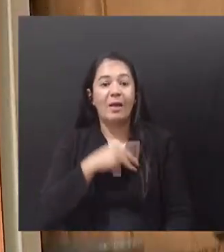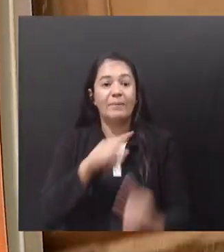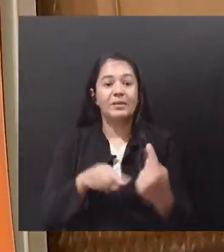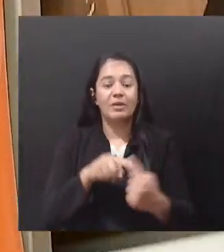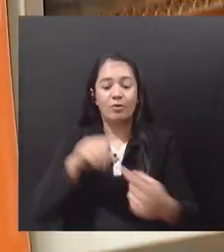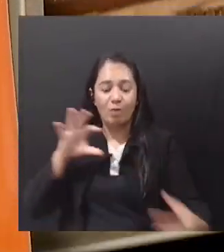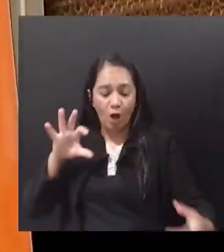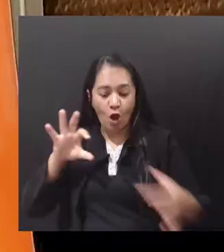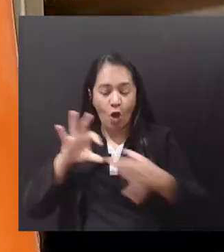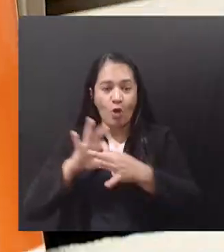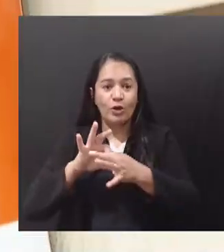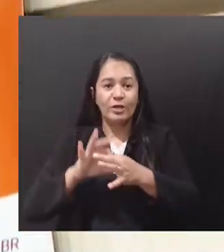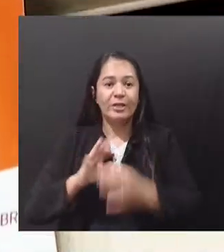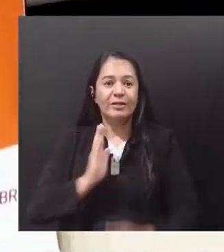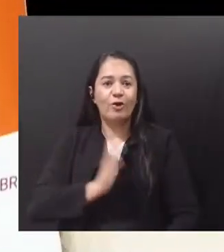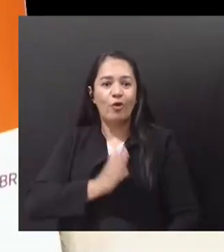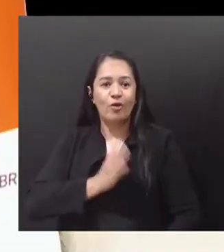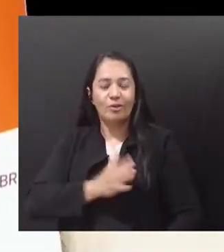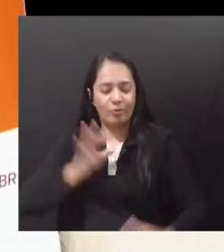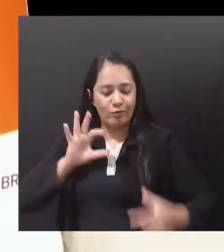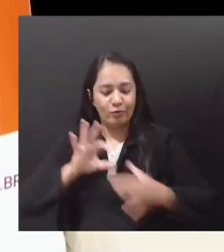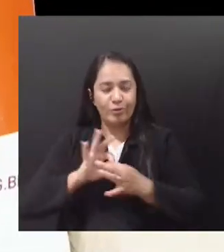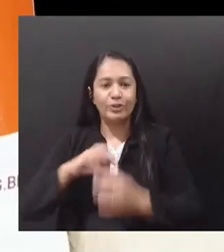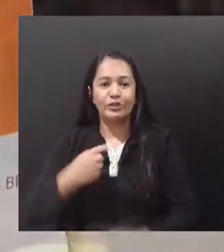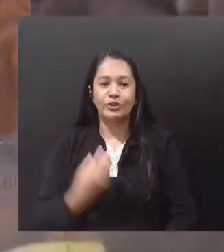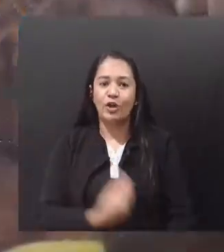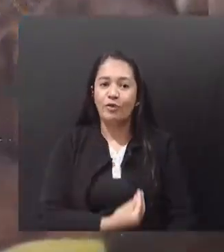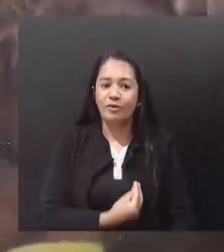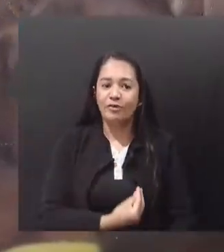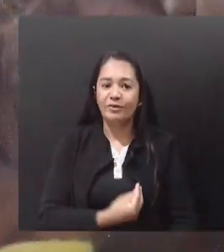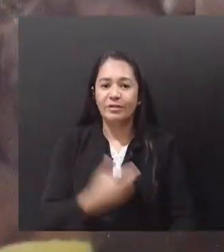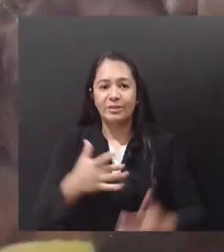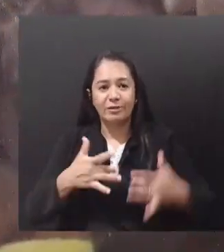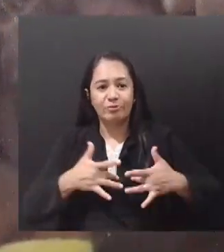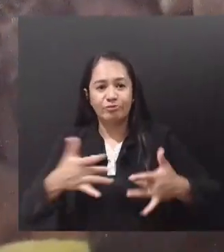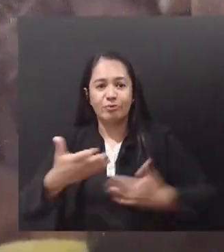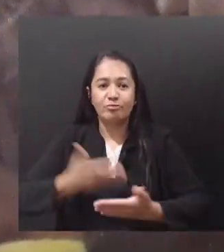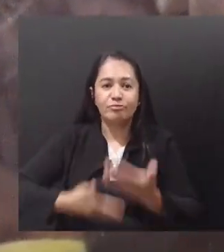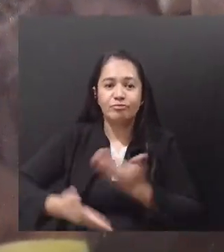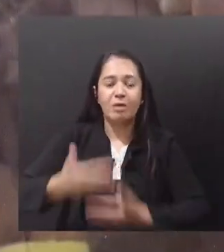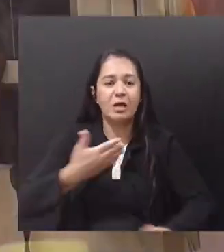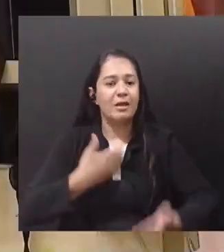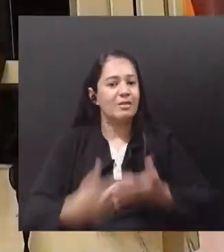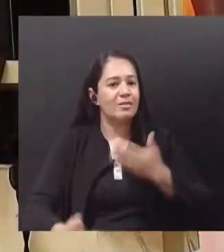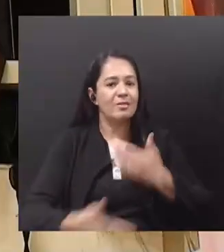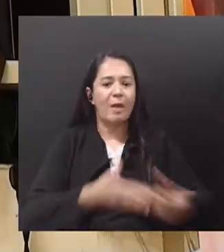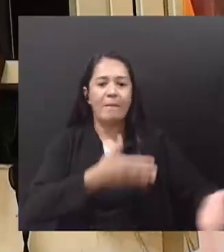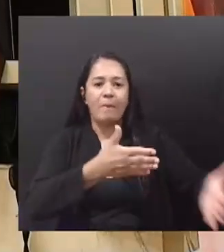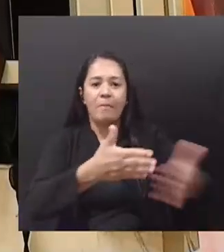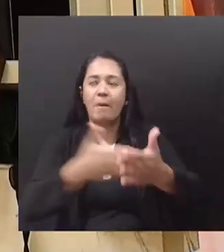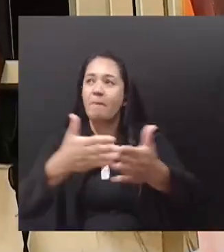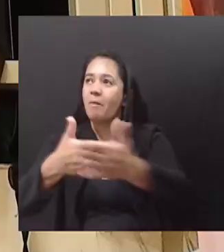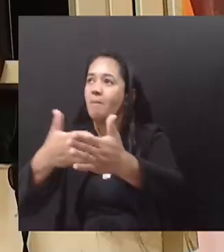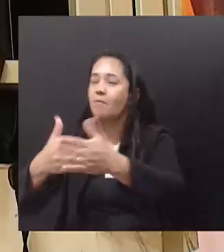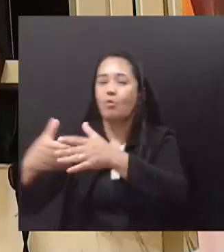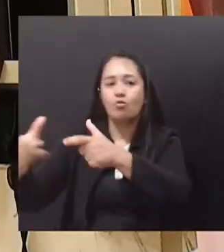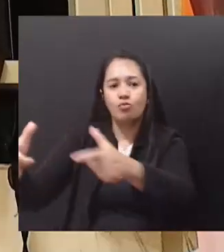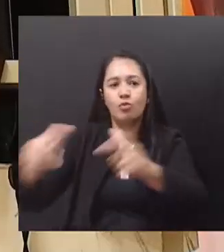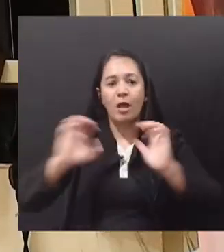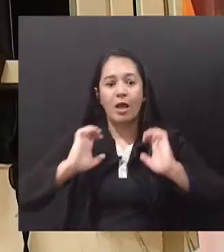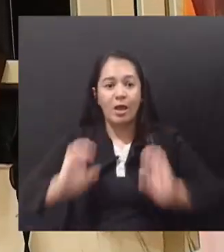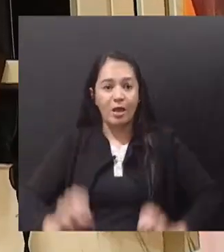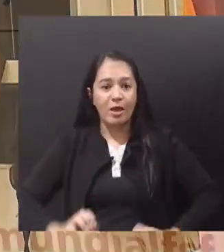conectar corações para que a gente vivencie fraternidade independente de fronteiras geográficas, étnicas